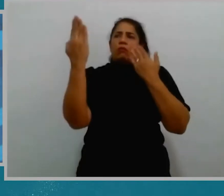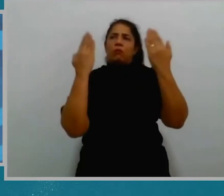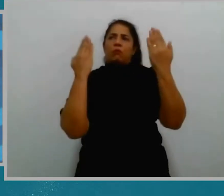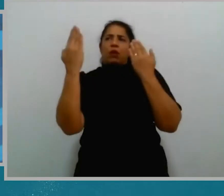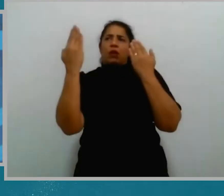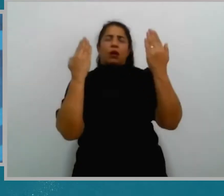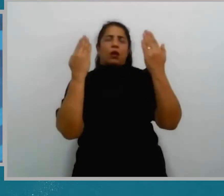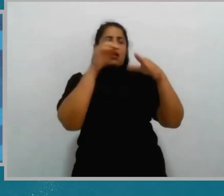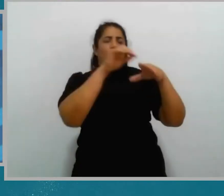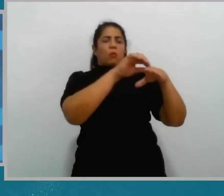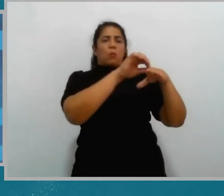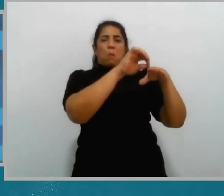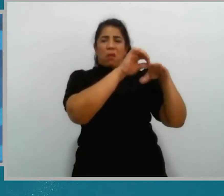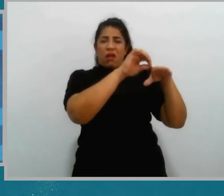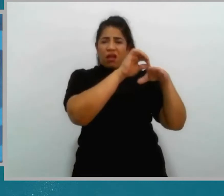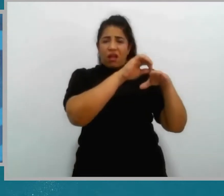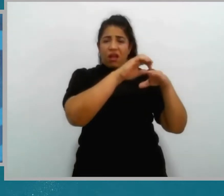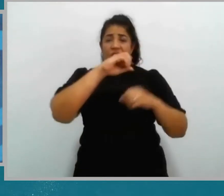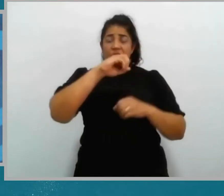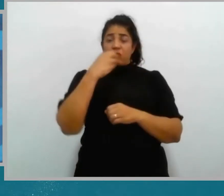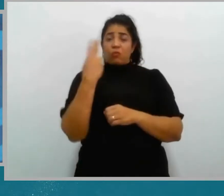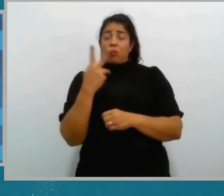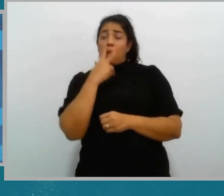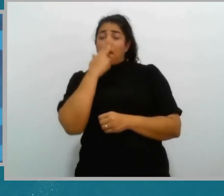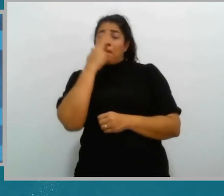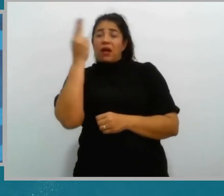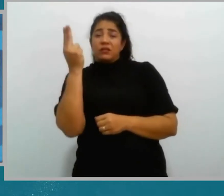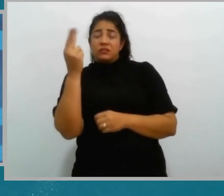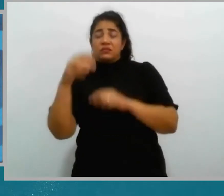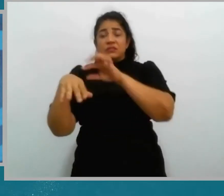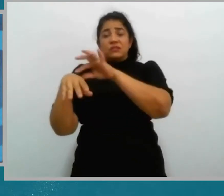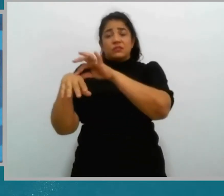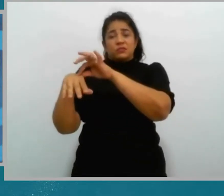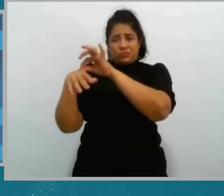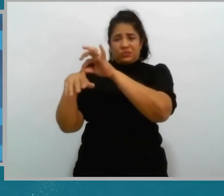tomou nascido de uma Virgem Maria,